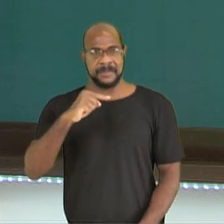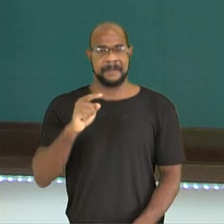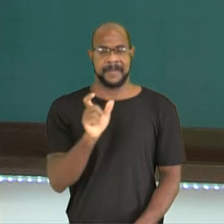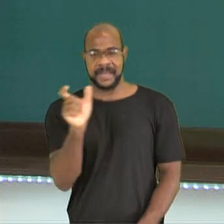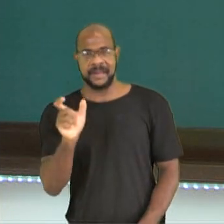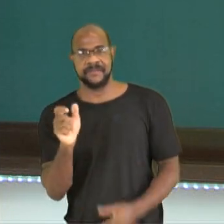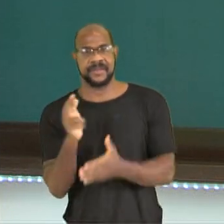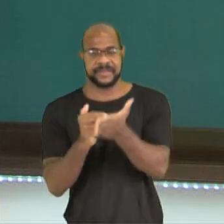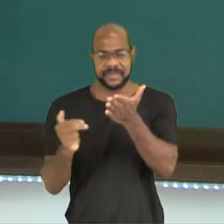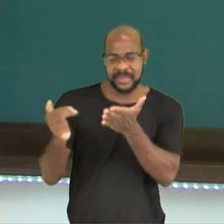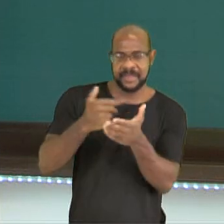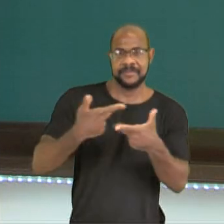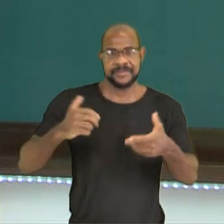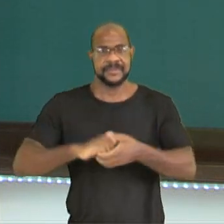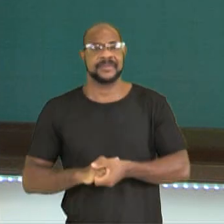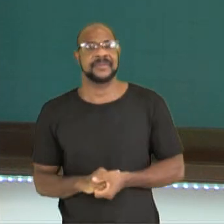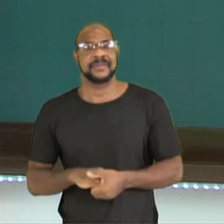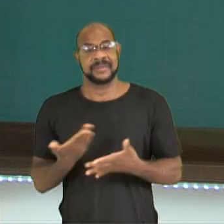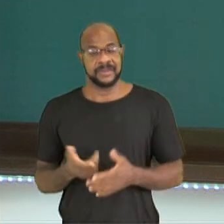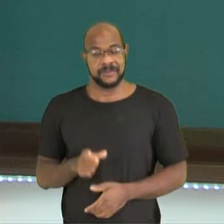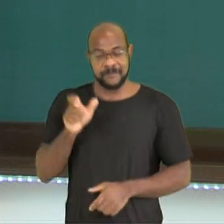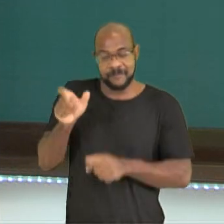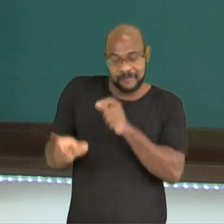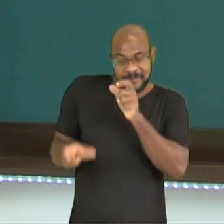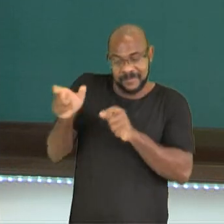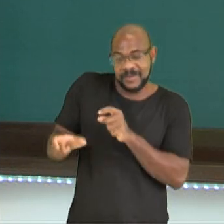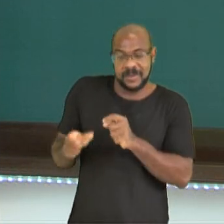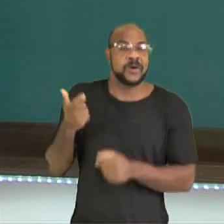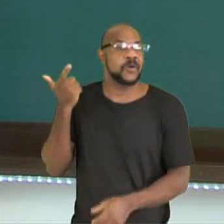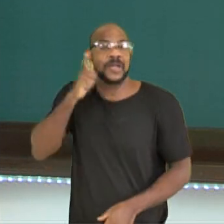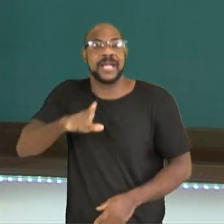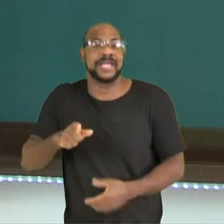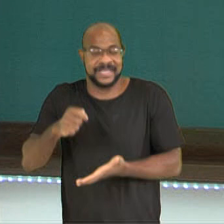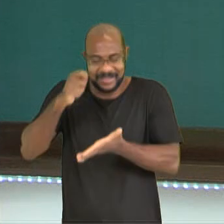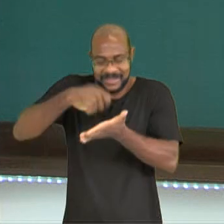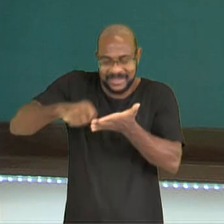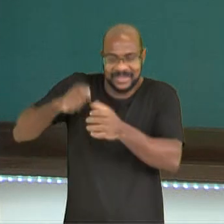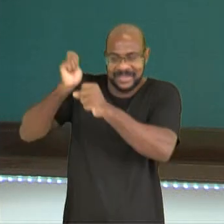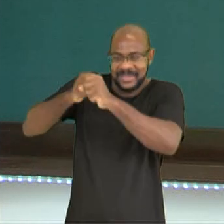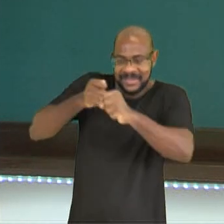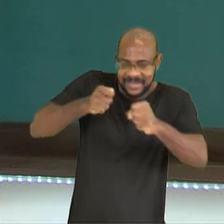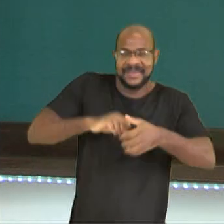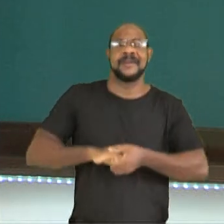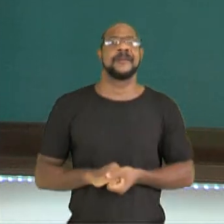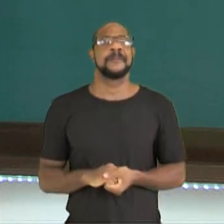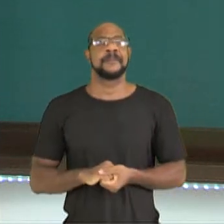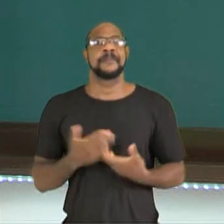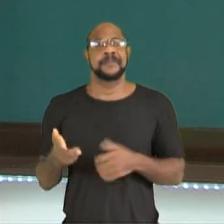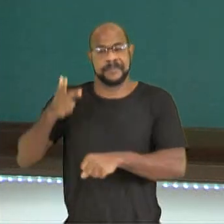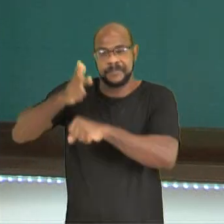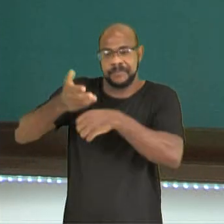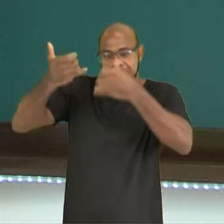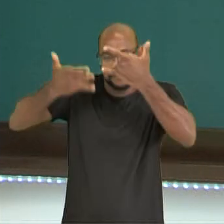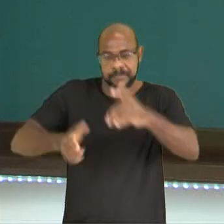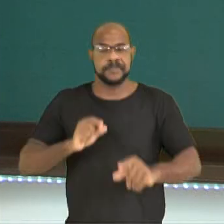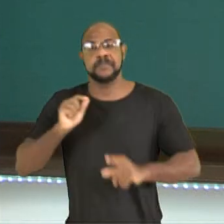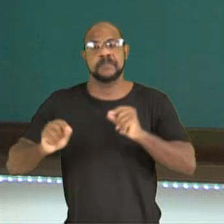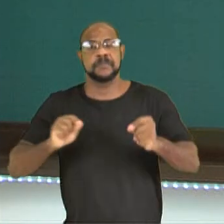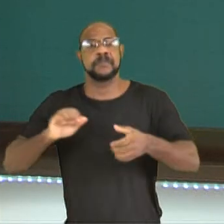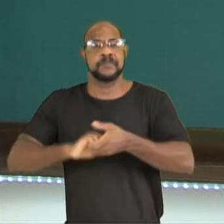No final, nosso protagonista consegue com sucesso escrever. Nesse